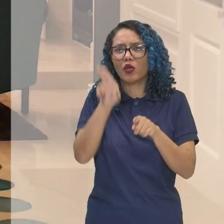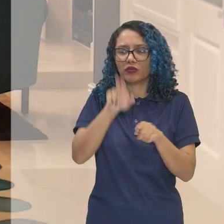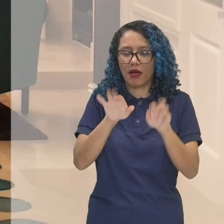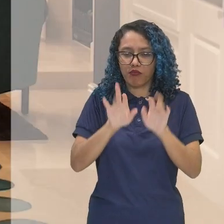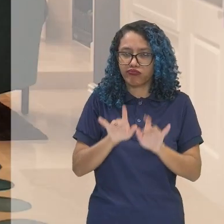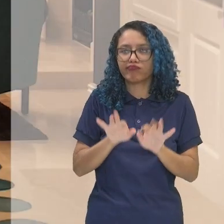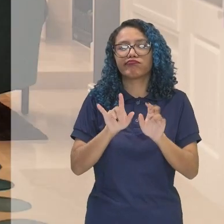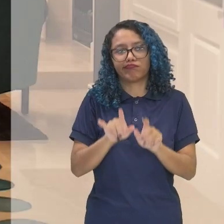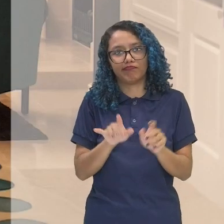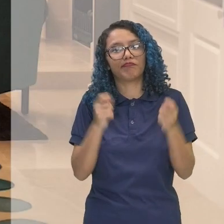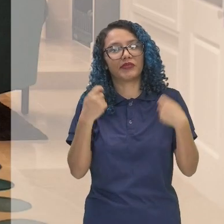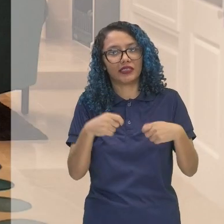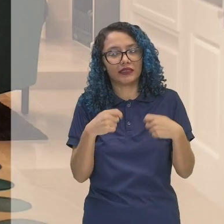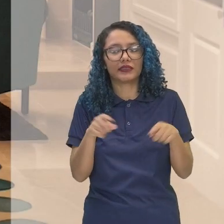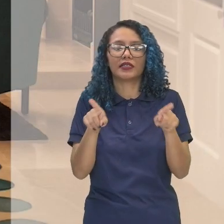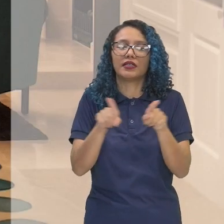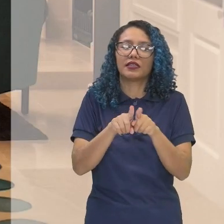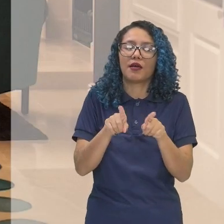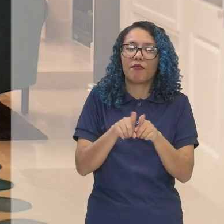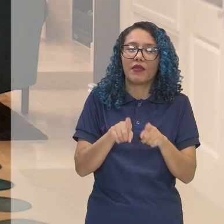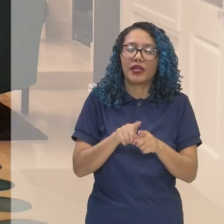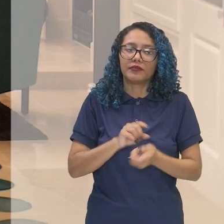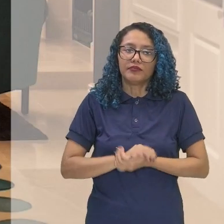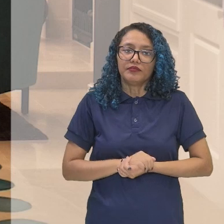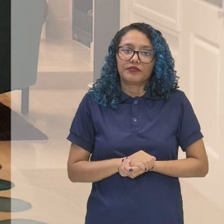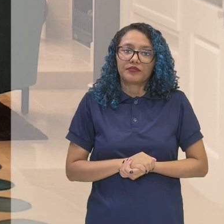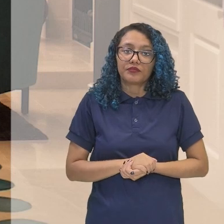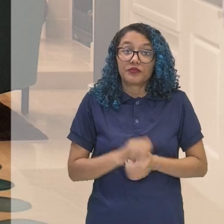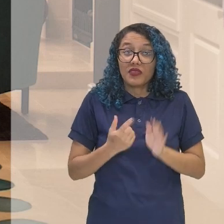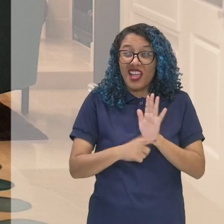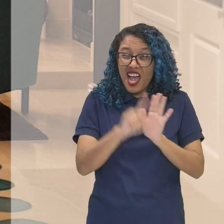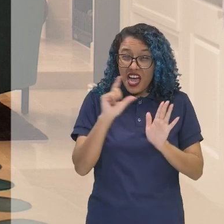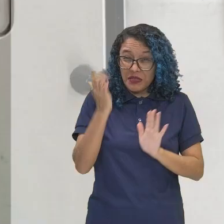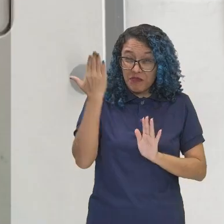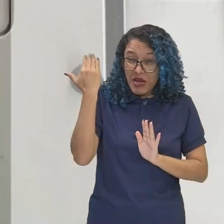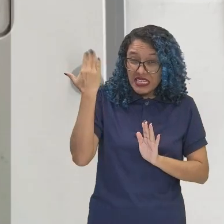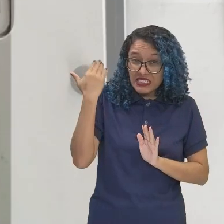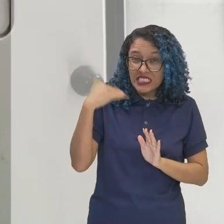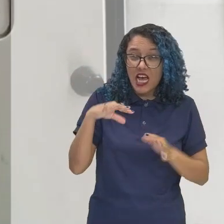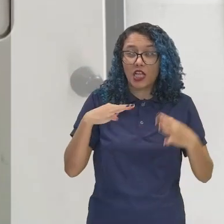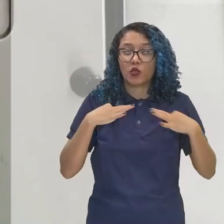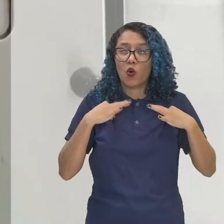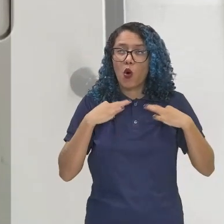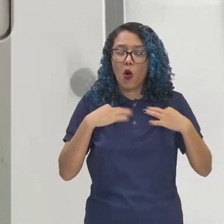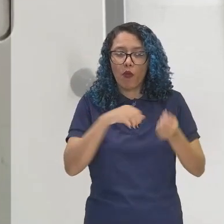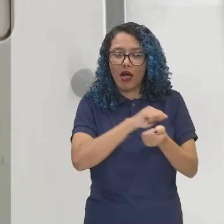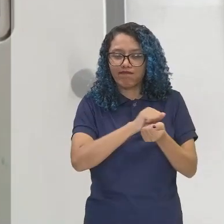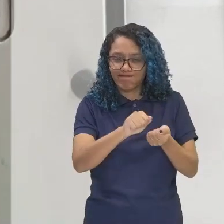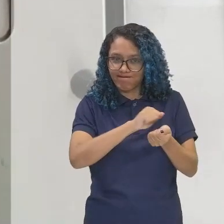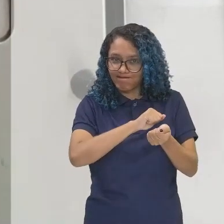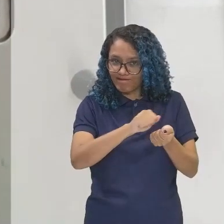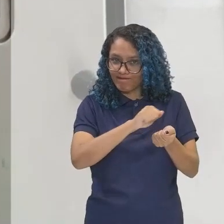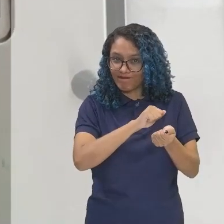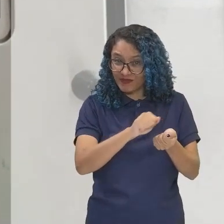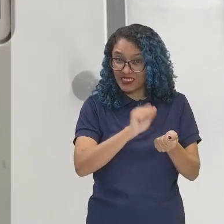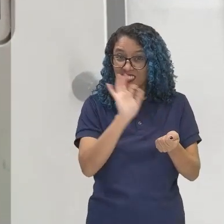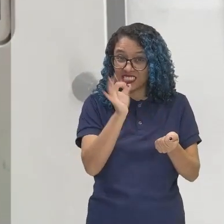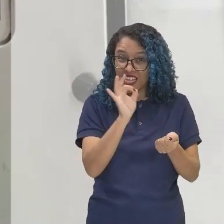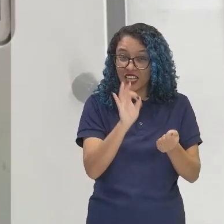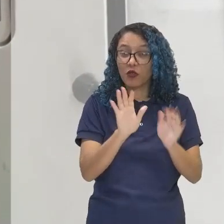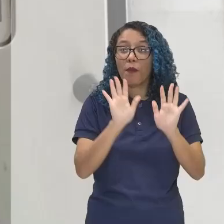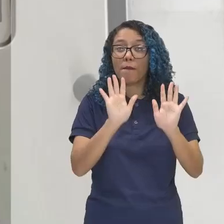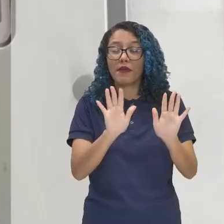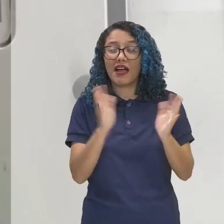Sabiam também que antigamente a roupa era lavada à mão e agora existem máquinas